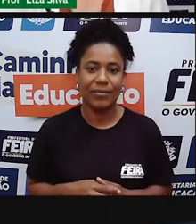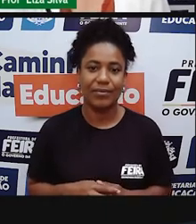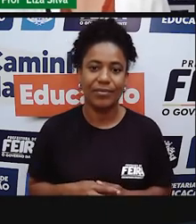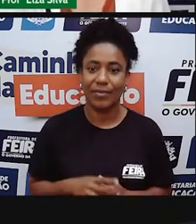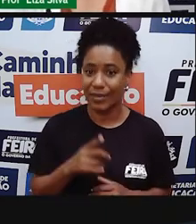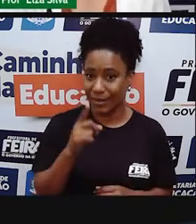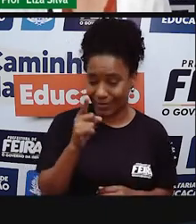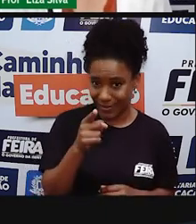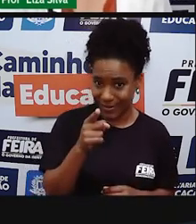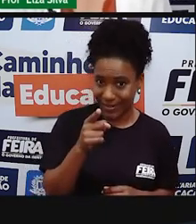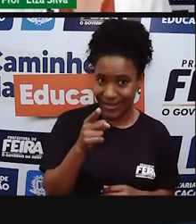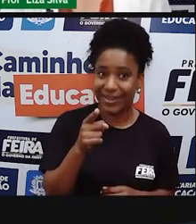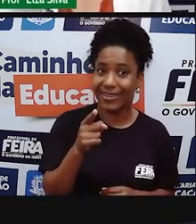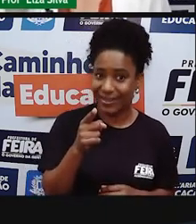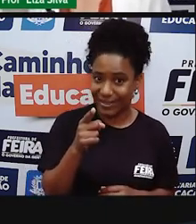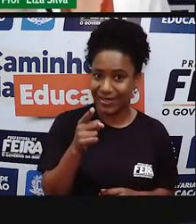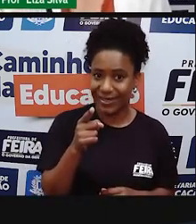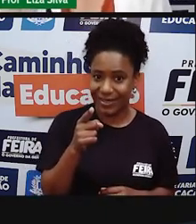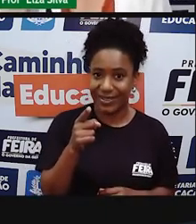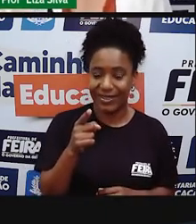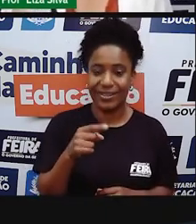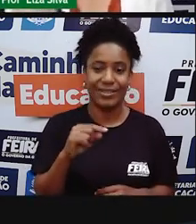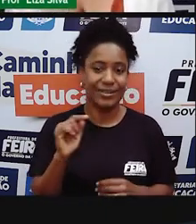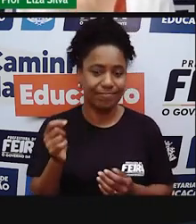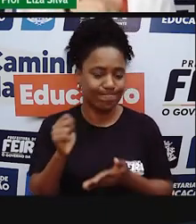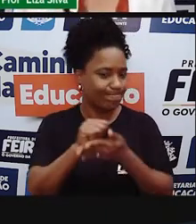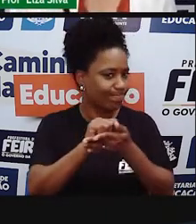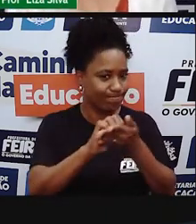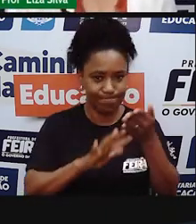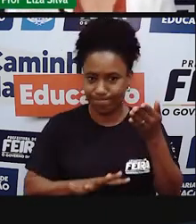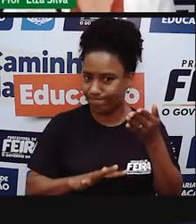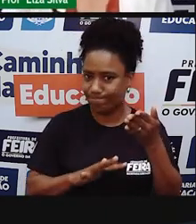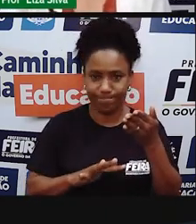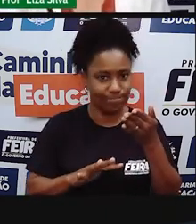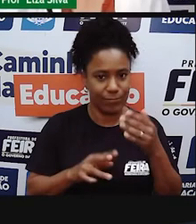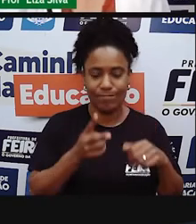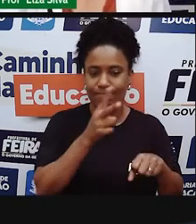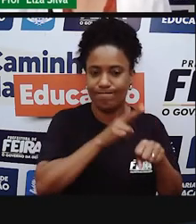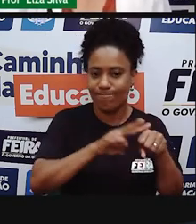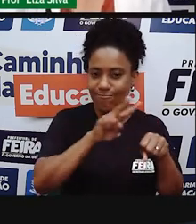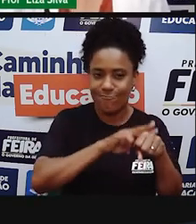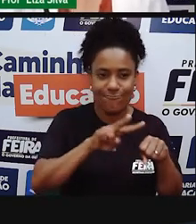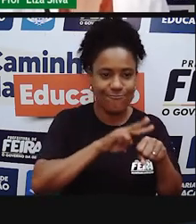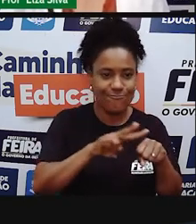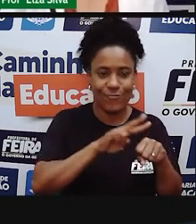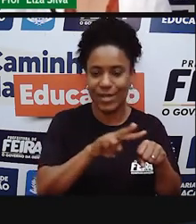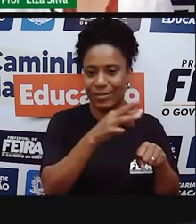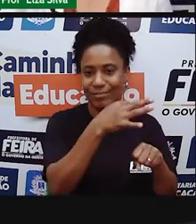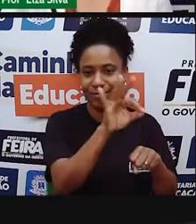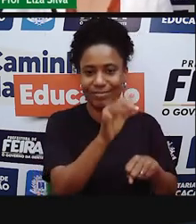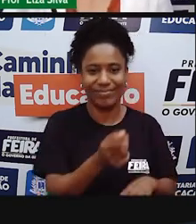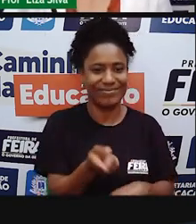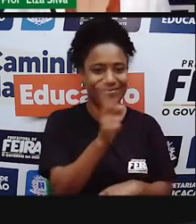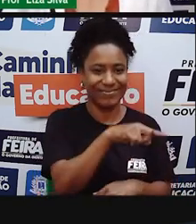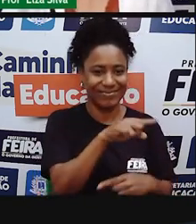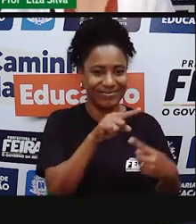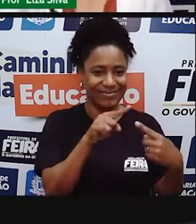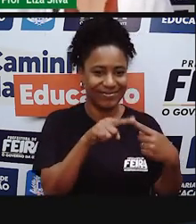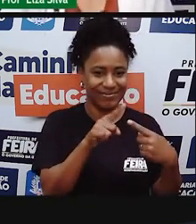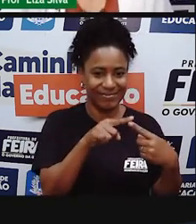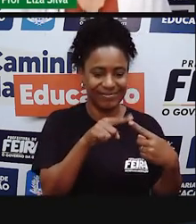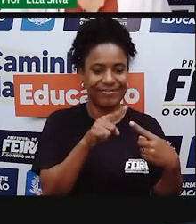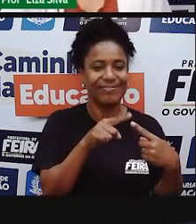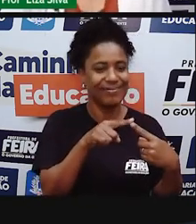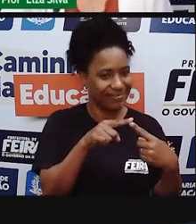Observe o que acontece. A atividade vai contornar a resposta correta. Porque, na verdade, a gente sabe que quem está